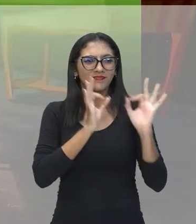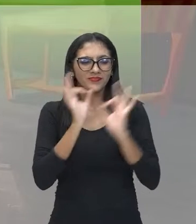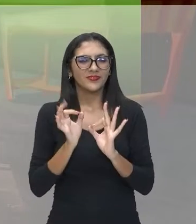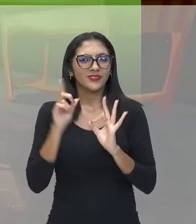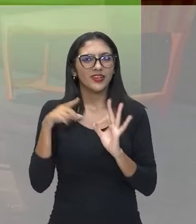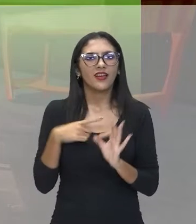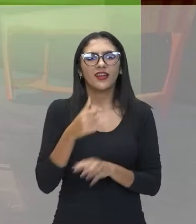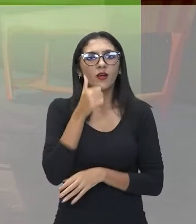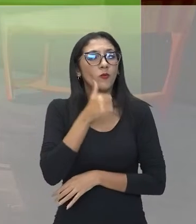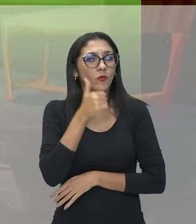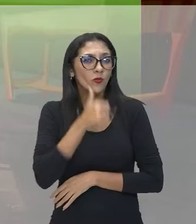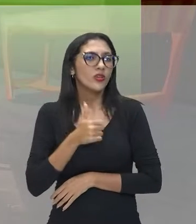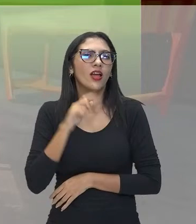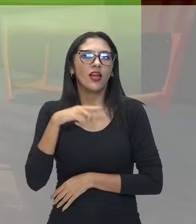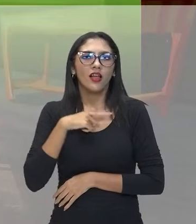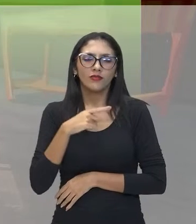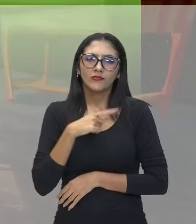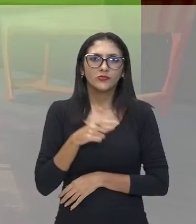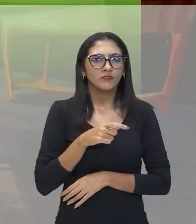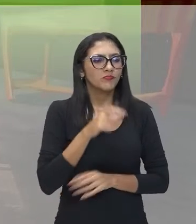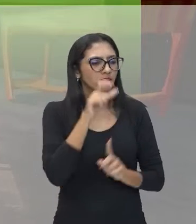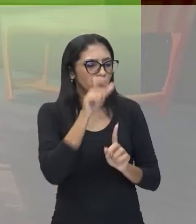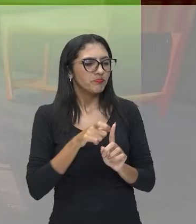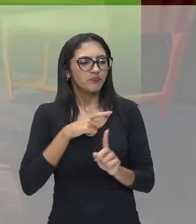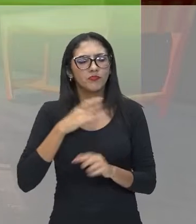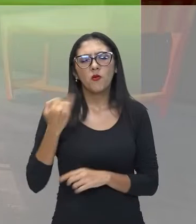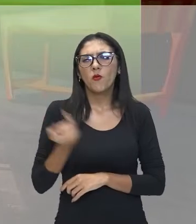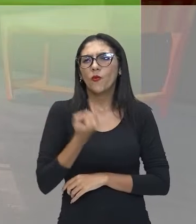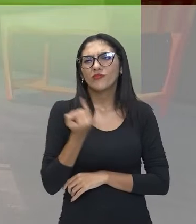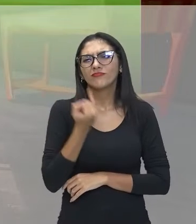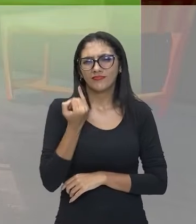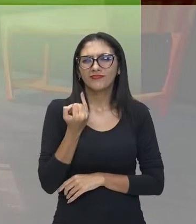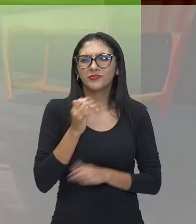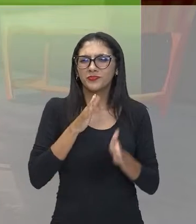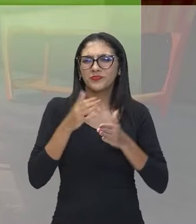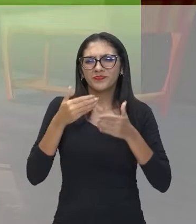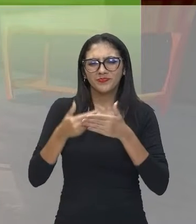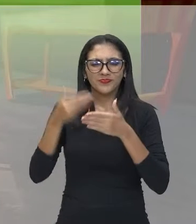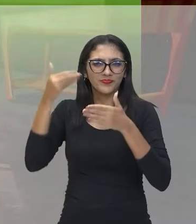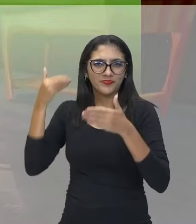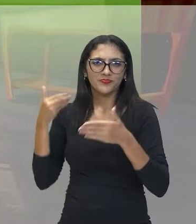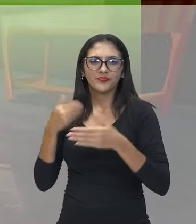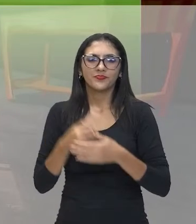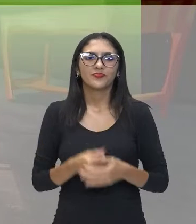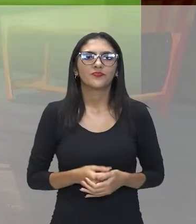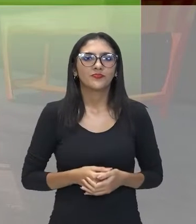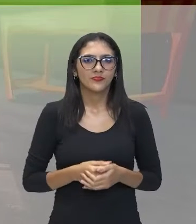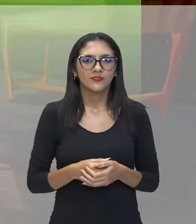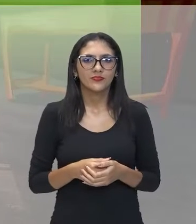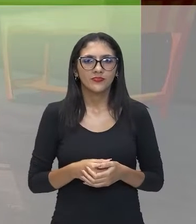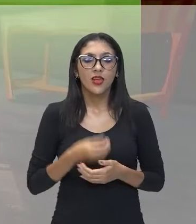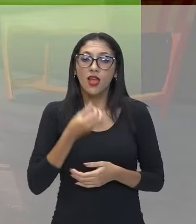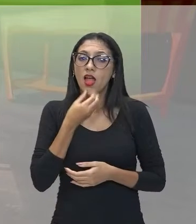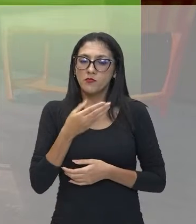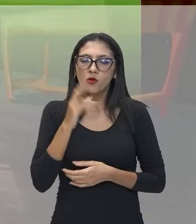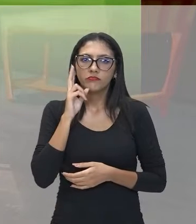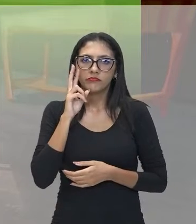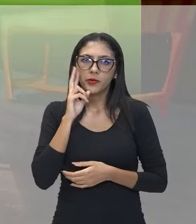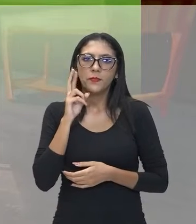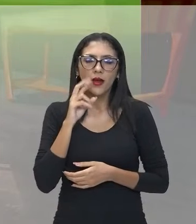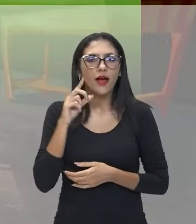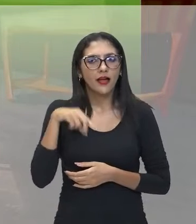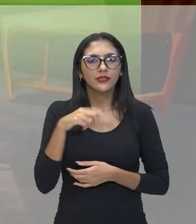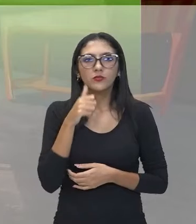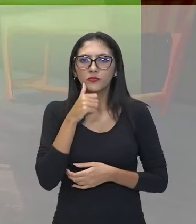Hipátia foi uma pessoa importante na sua época, e é bom a gente relembrar, né, pessoas que de alguma maneira contribuíram,